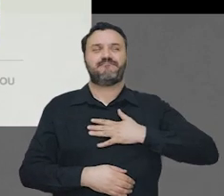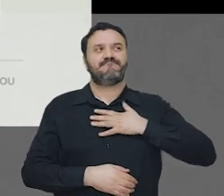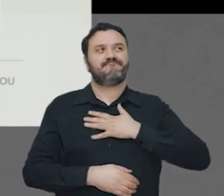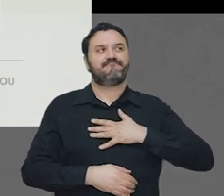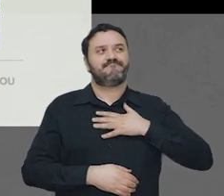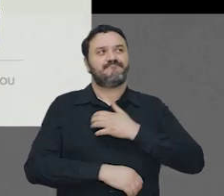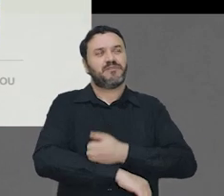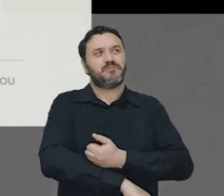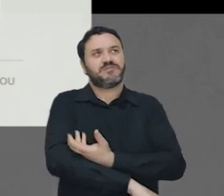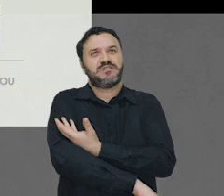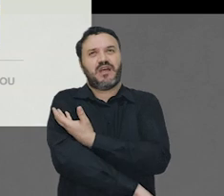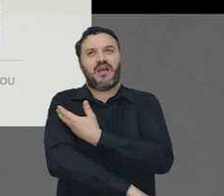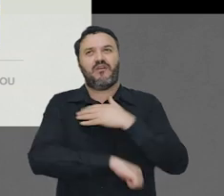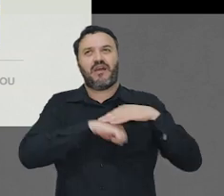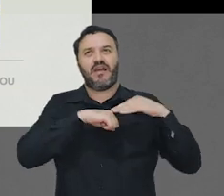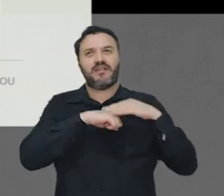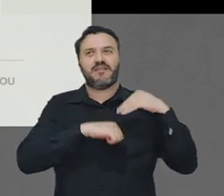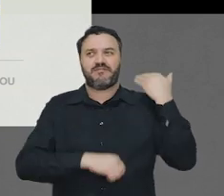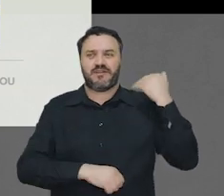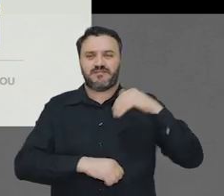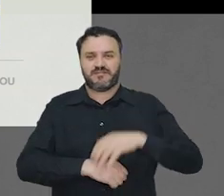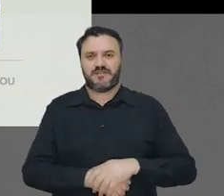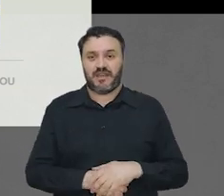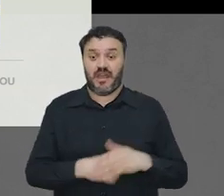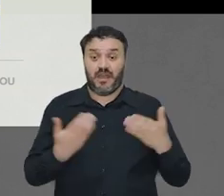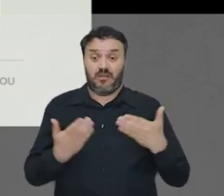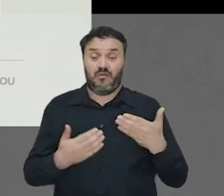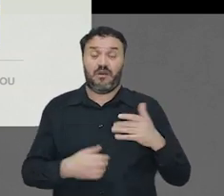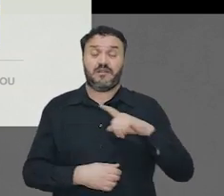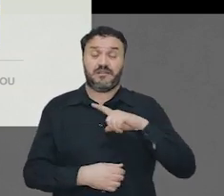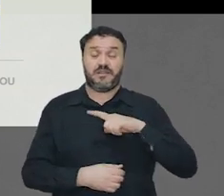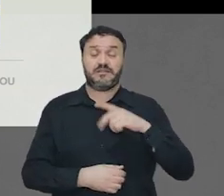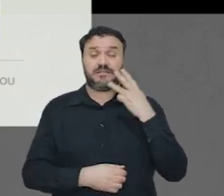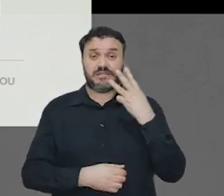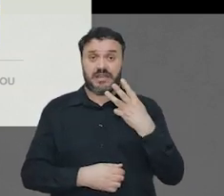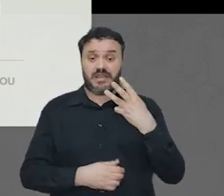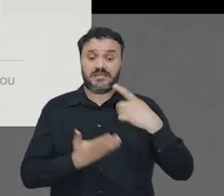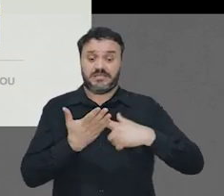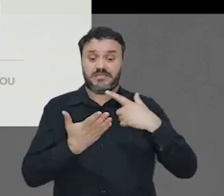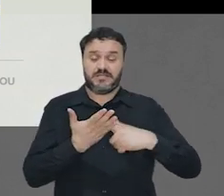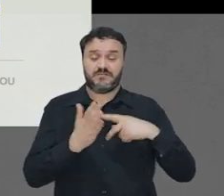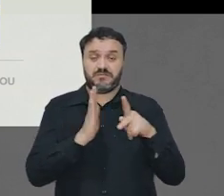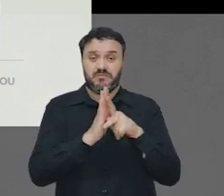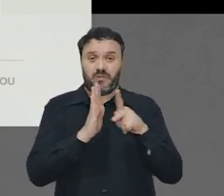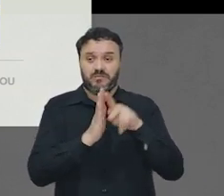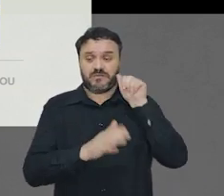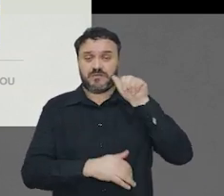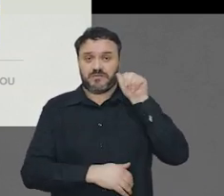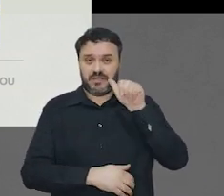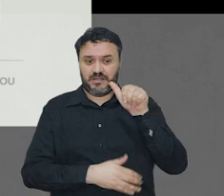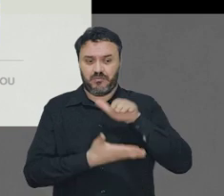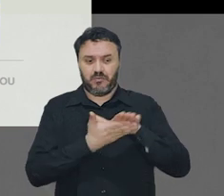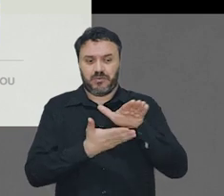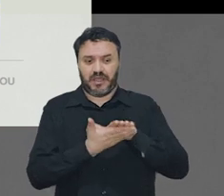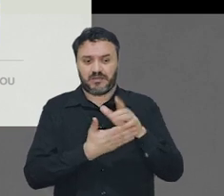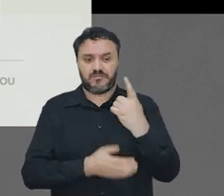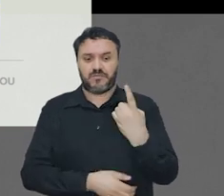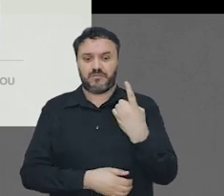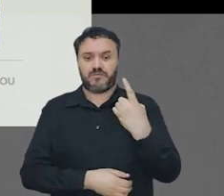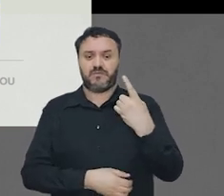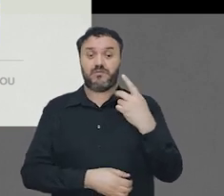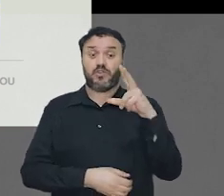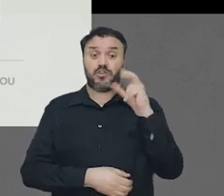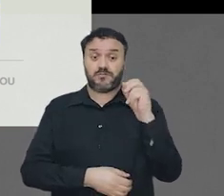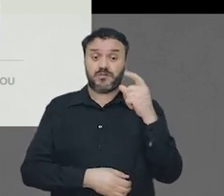Atualmente, no Brasil, há 3 livros de Idiaba Chego traduzidos, publicados em 2018 pela editora Nós.